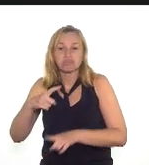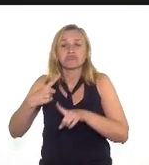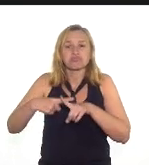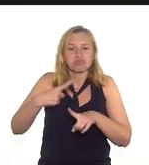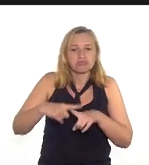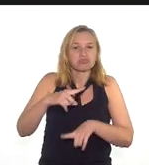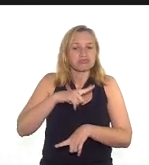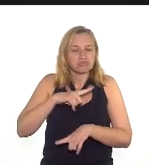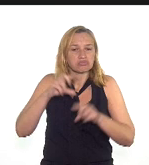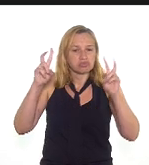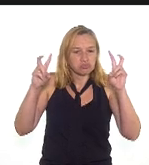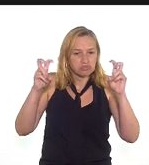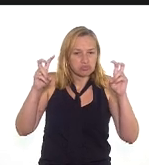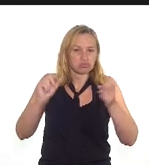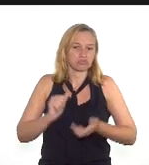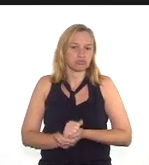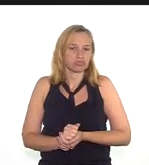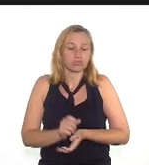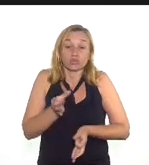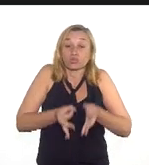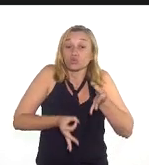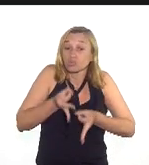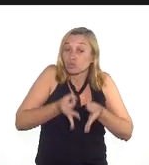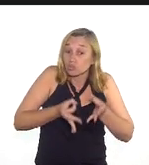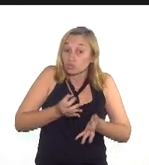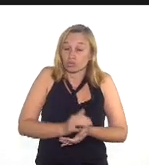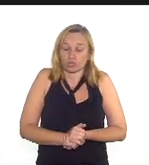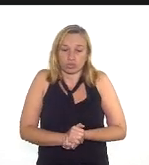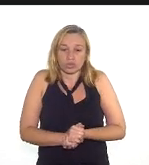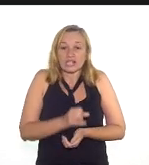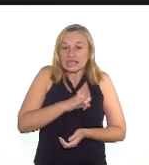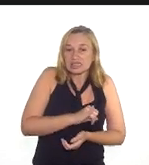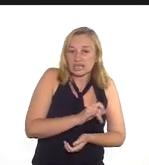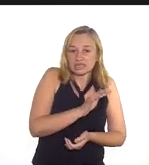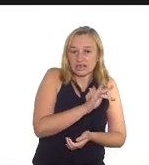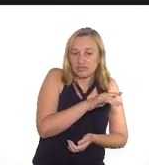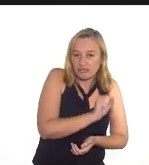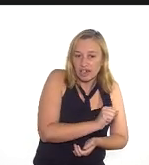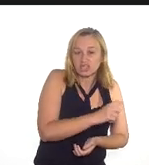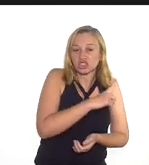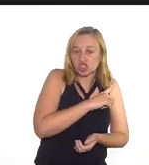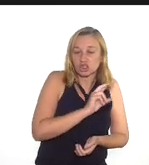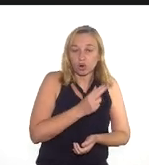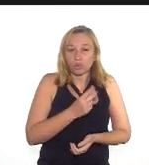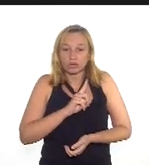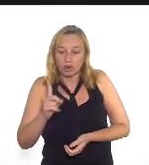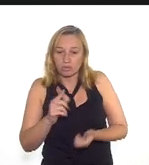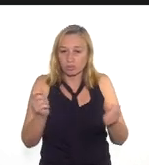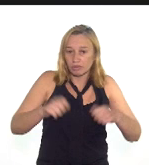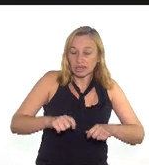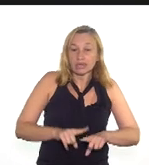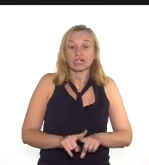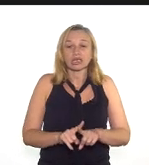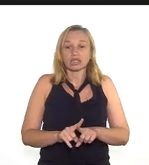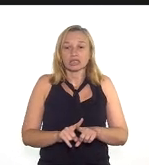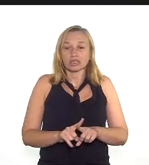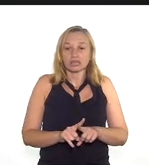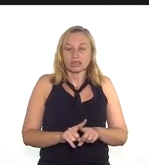situação do imbróglio, né, jurídico. Se a Cefaz tinha, não tinha capacidade. Então, a gente estava muito...